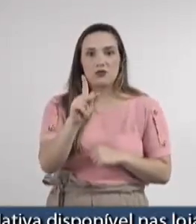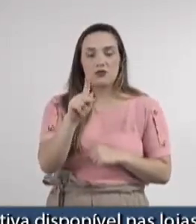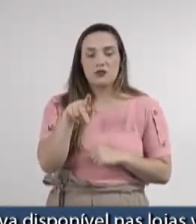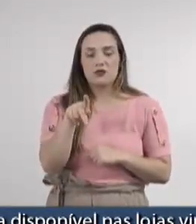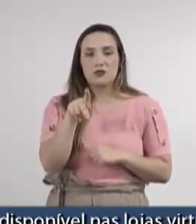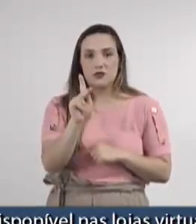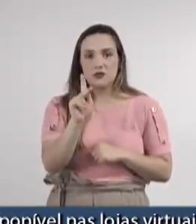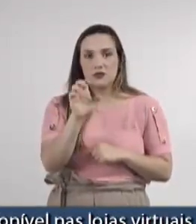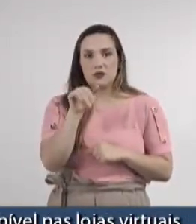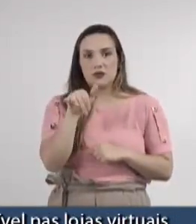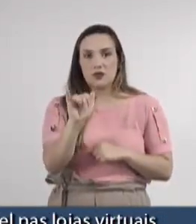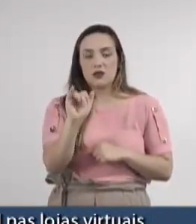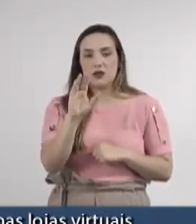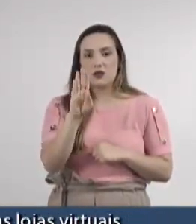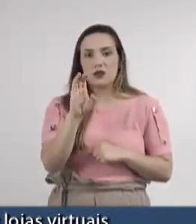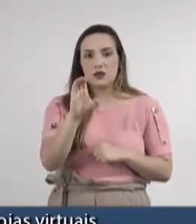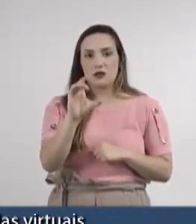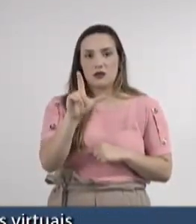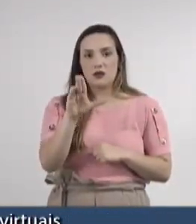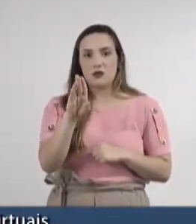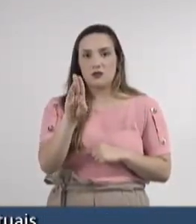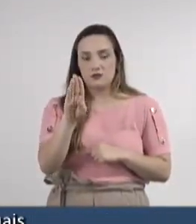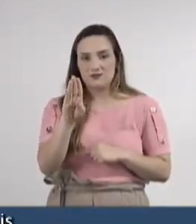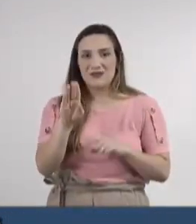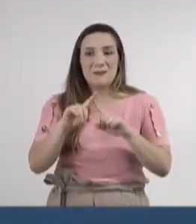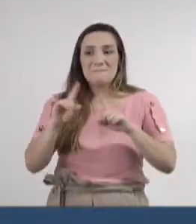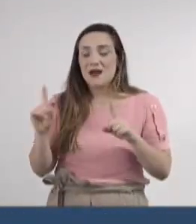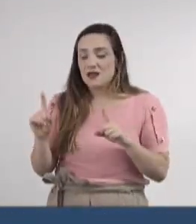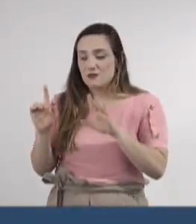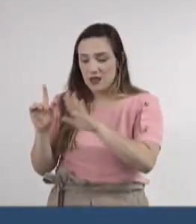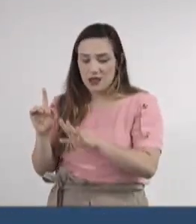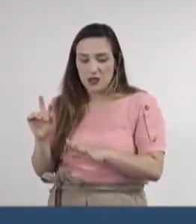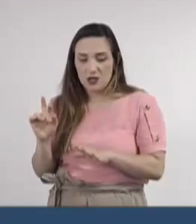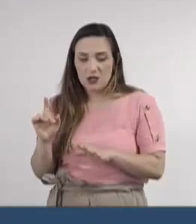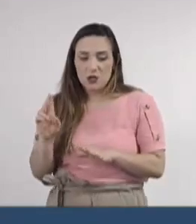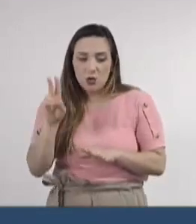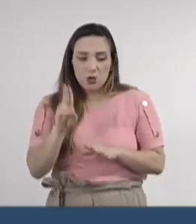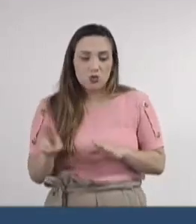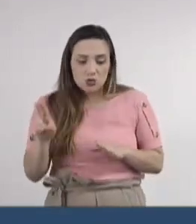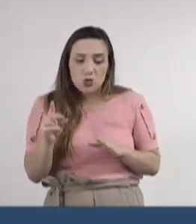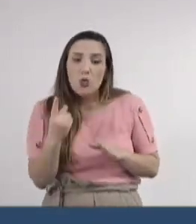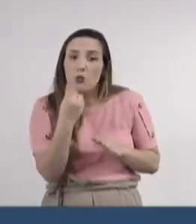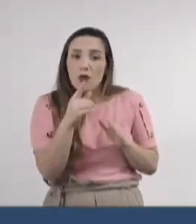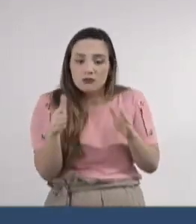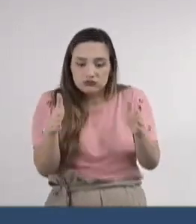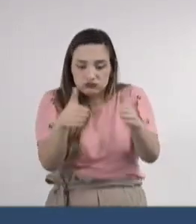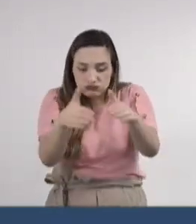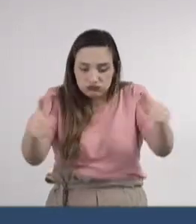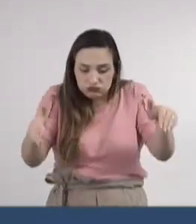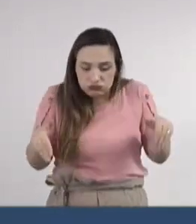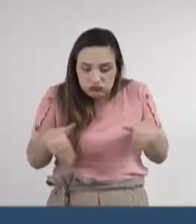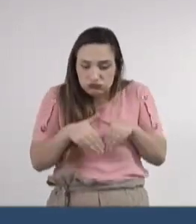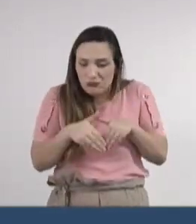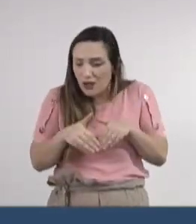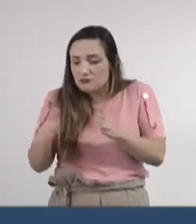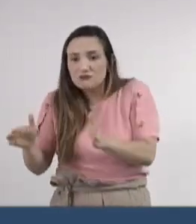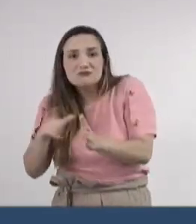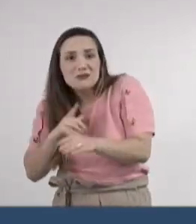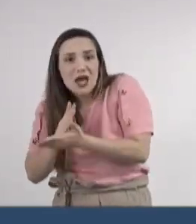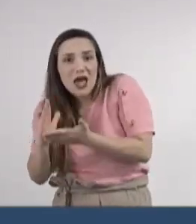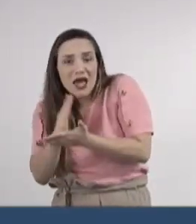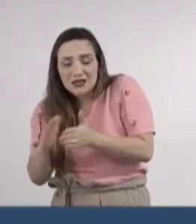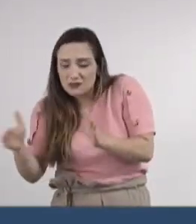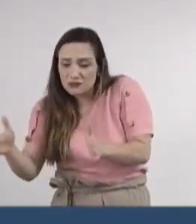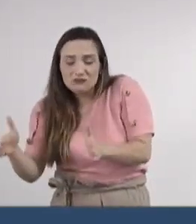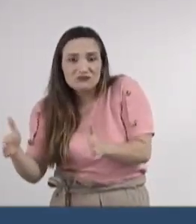Ocorre que, da área total cedida para o Estado, apenas uma parte foi utilizada para a construção da escola e o lote